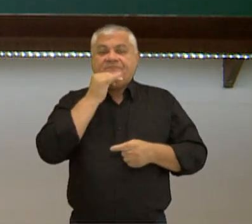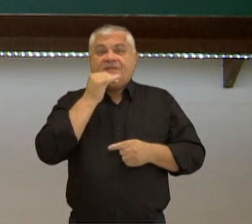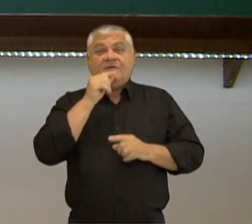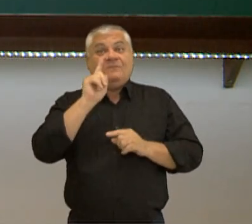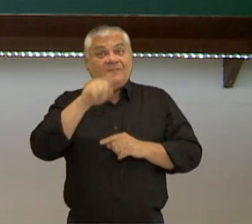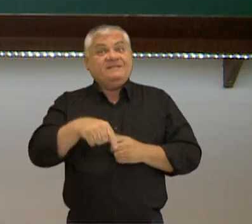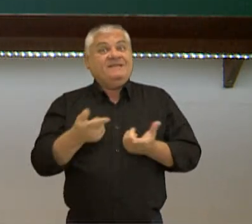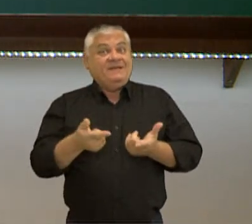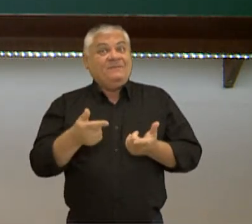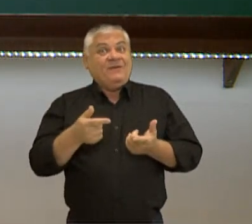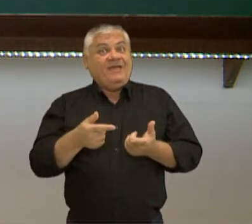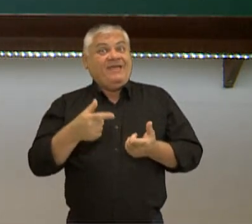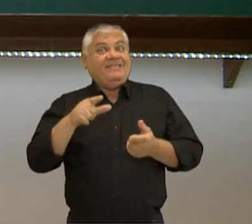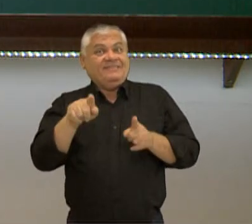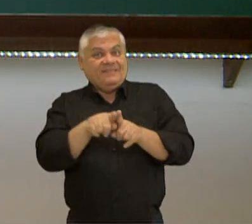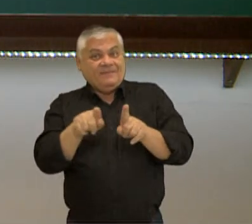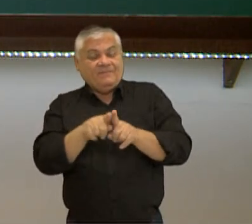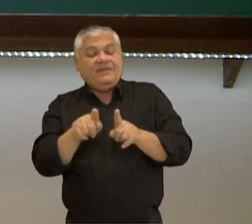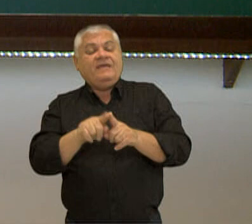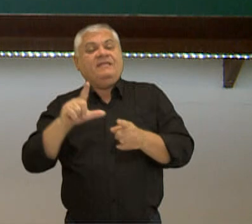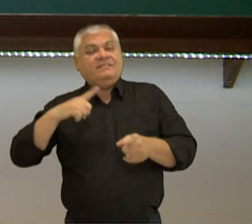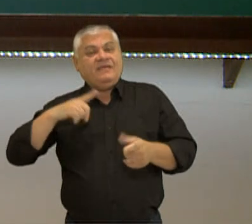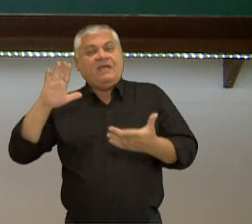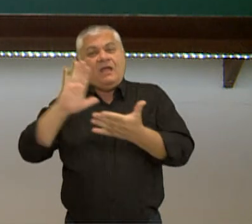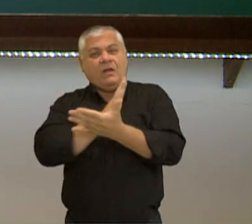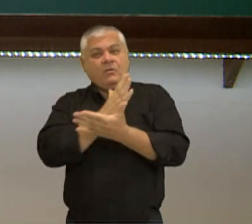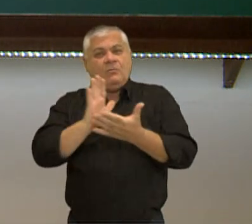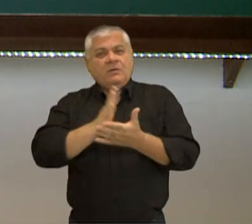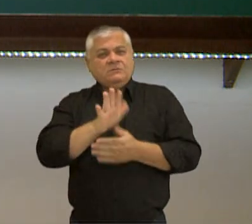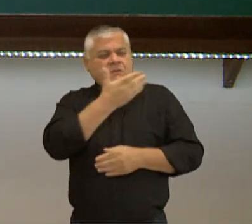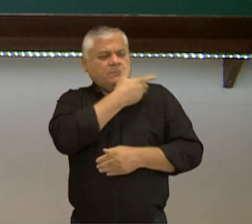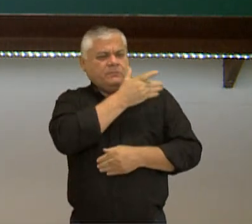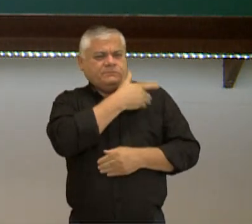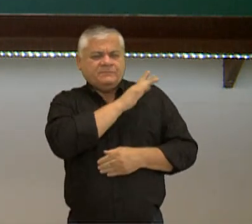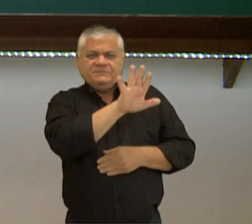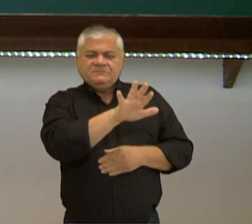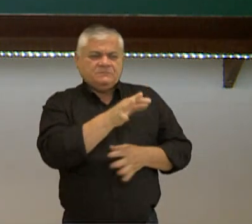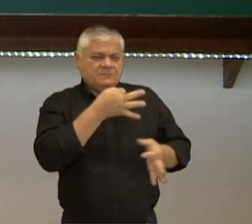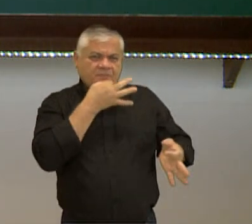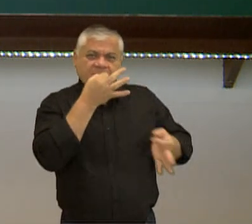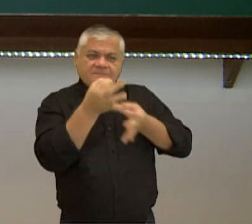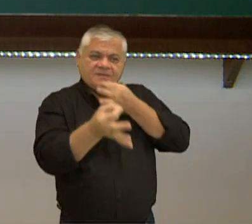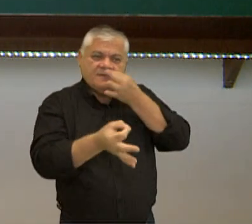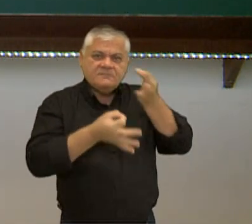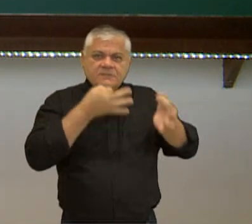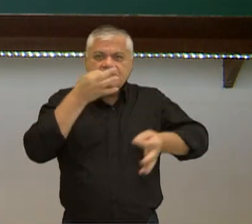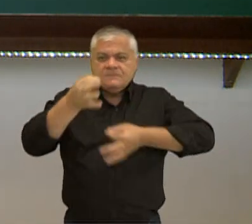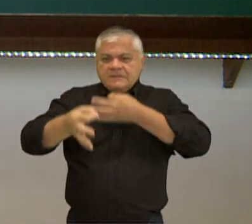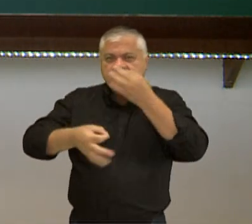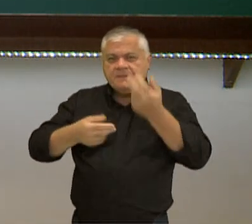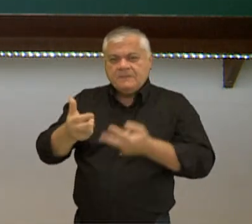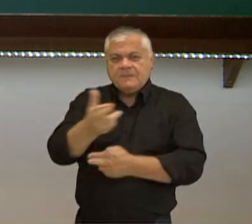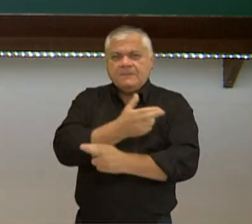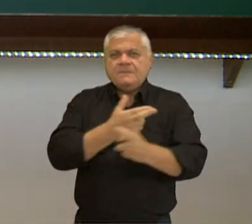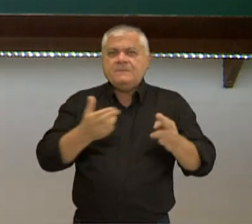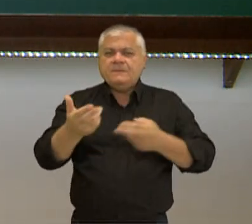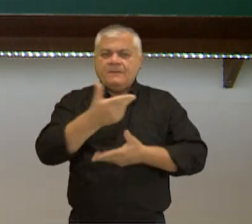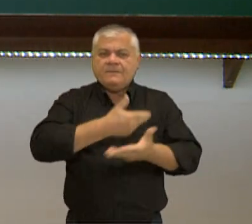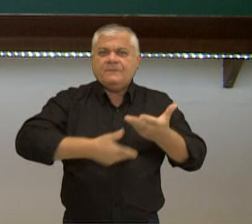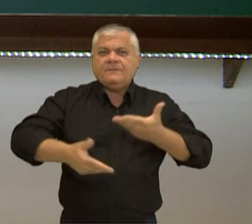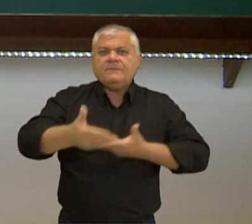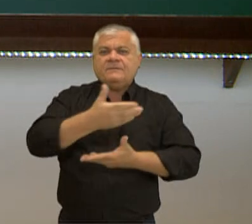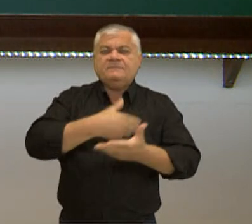etnocentrismo, de alguns tipos de preconceitos, elas vão diminuindo porque o ser humano vai relativizando melhor essas questões. Tá ótimo?